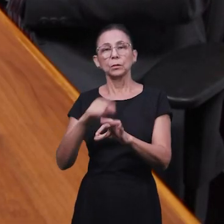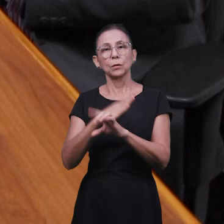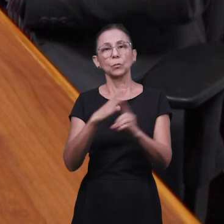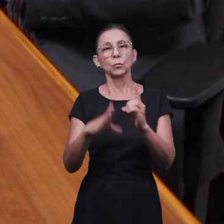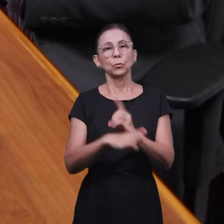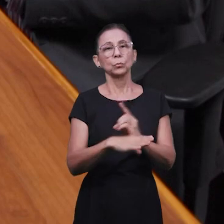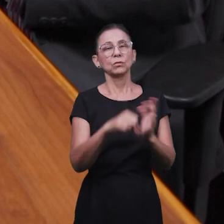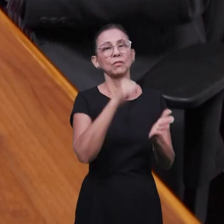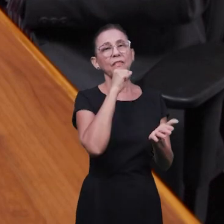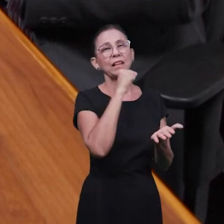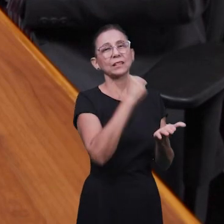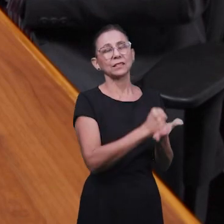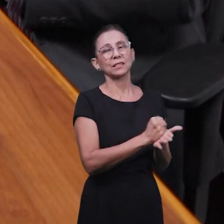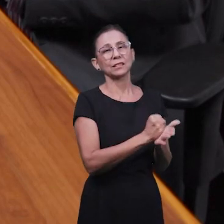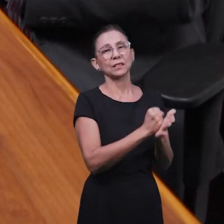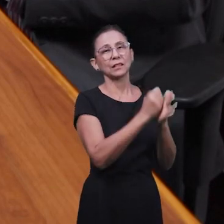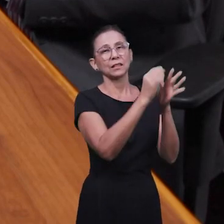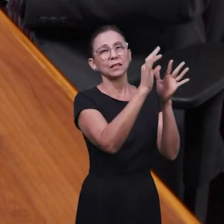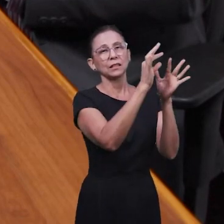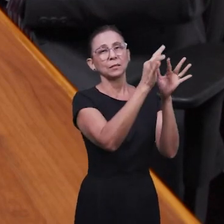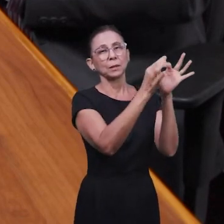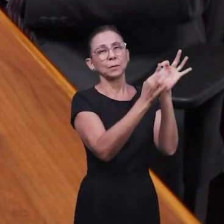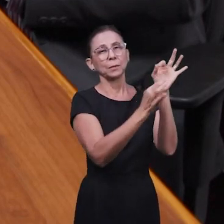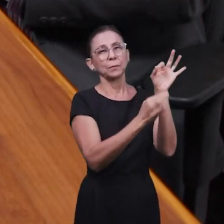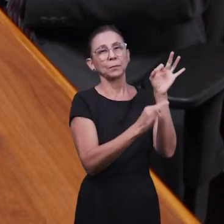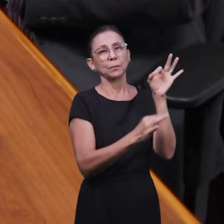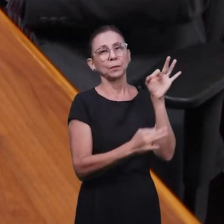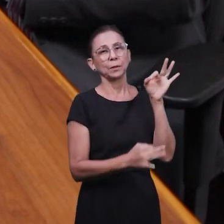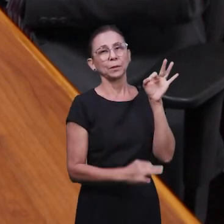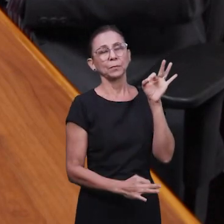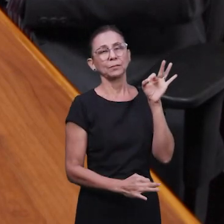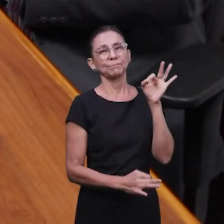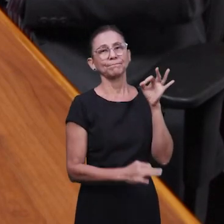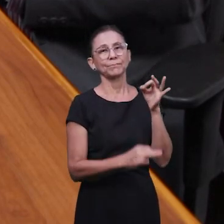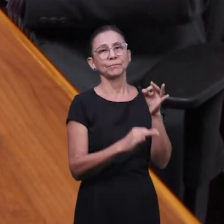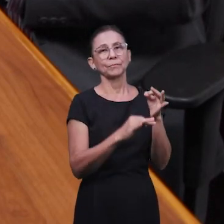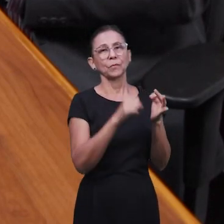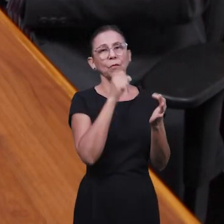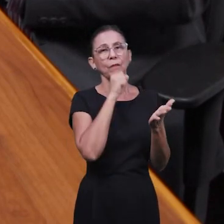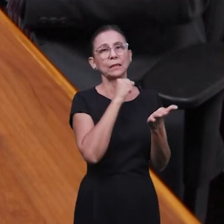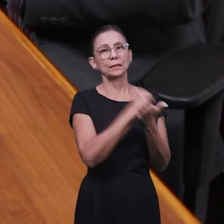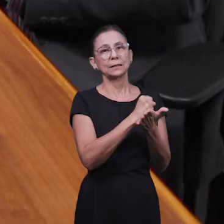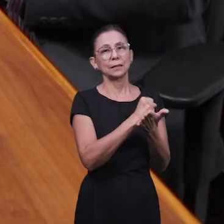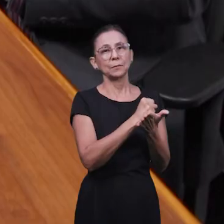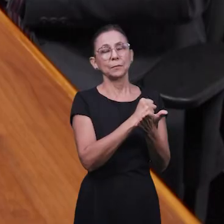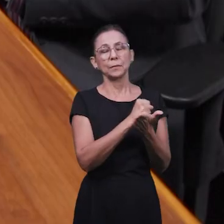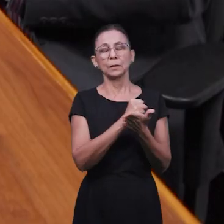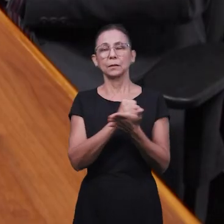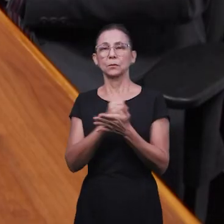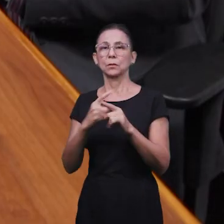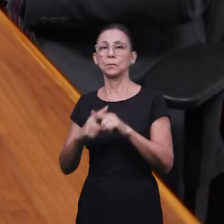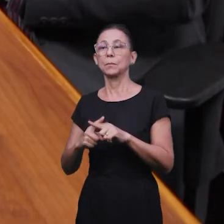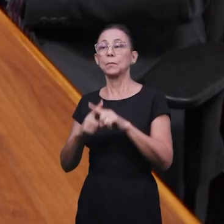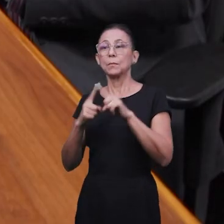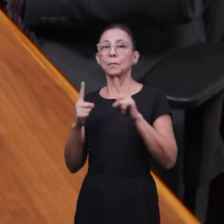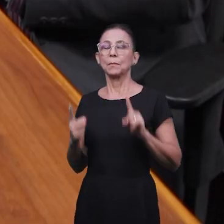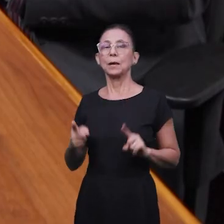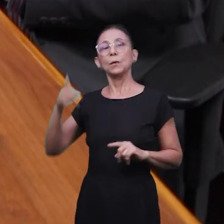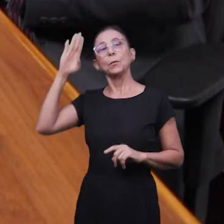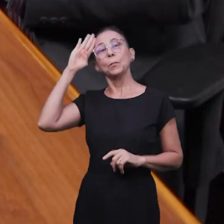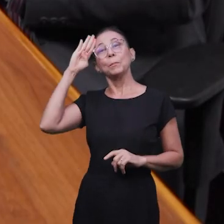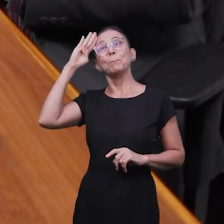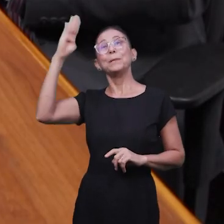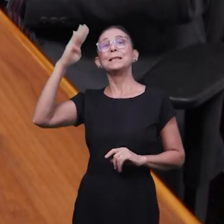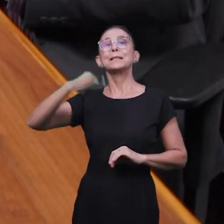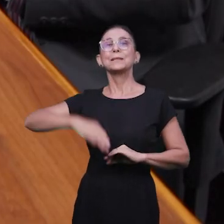vão trazer aquelas liturgias do Velho Testamento, mas o principal que eles vão fazer